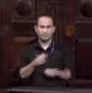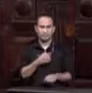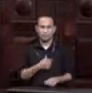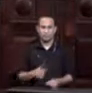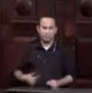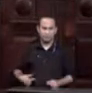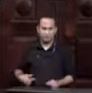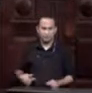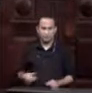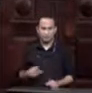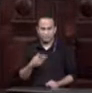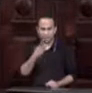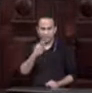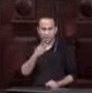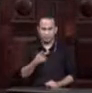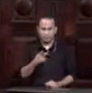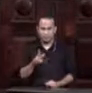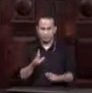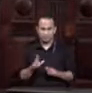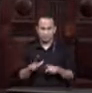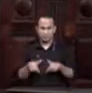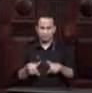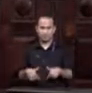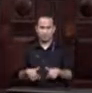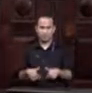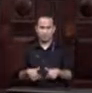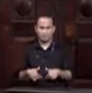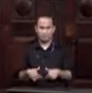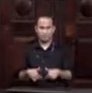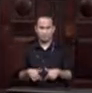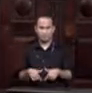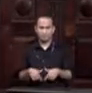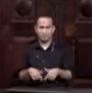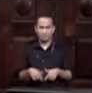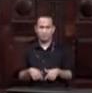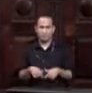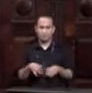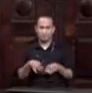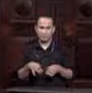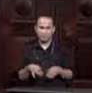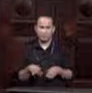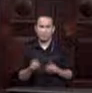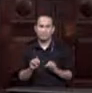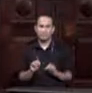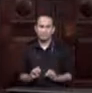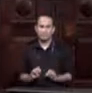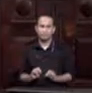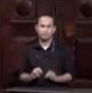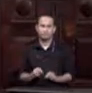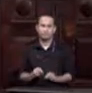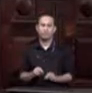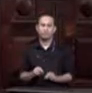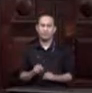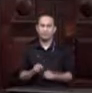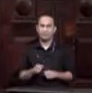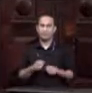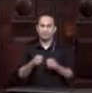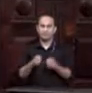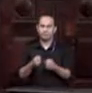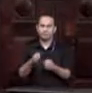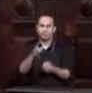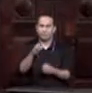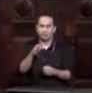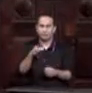nenhum escrúpulo, de uma forma branca, mas concreta, de uma intervenção no Poder Legislativo Estadual.